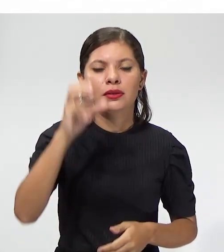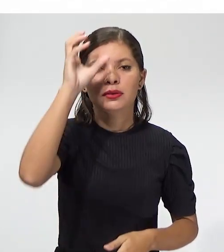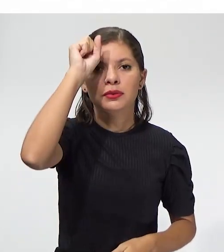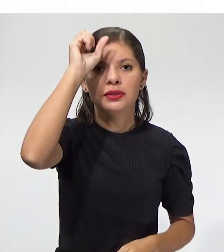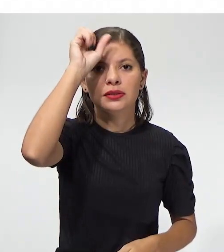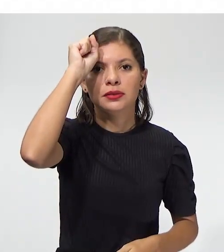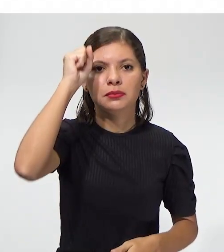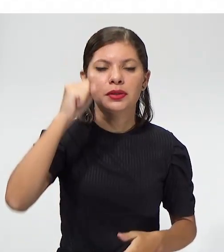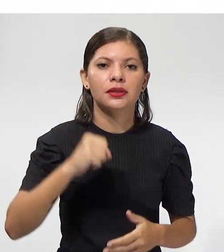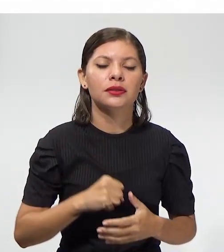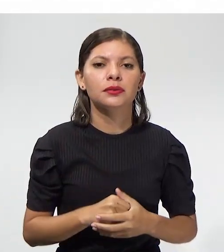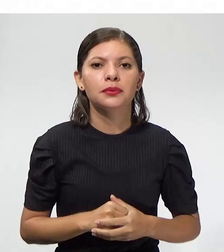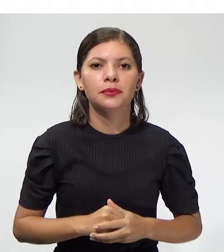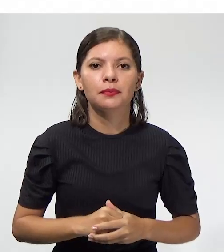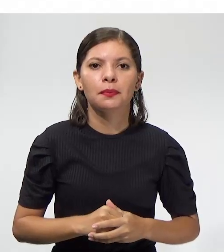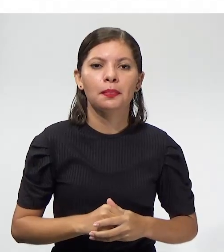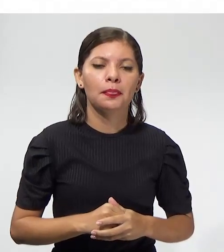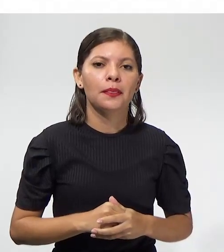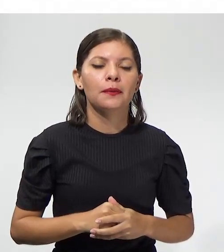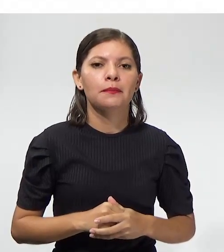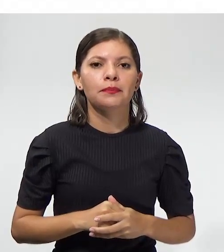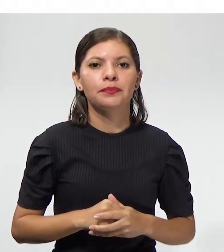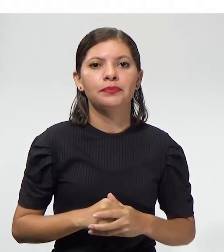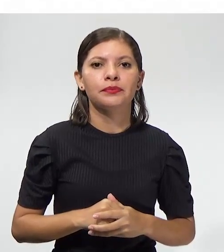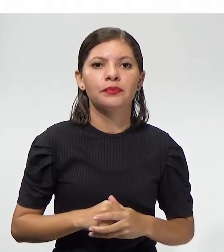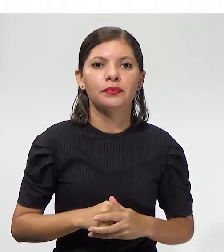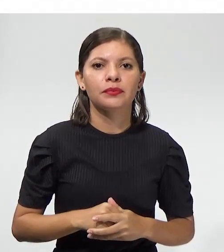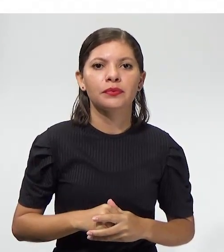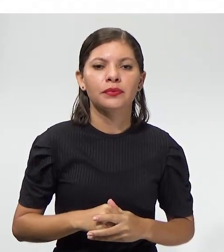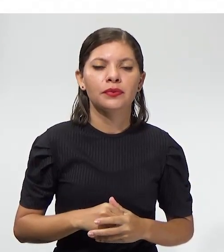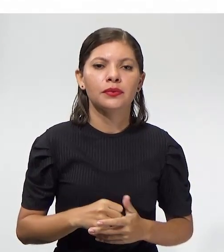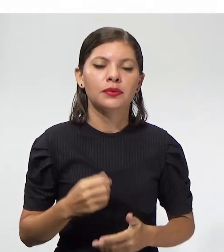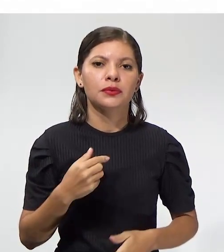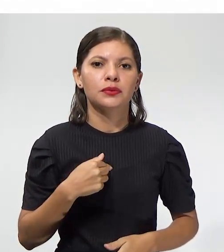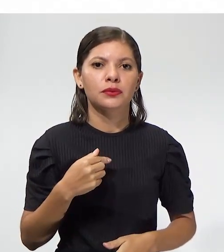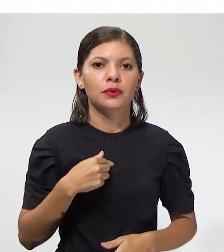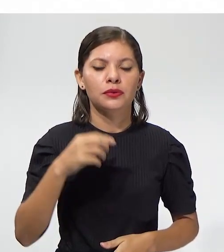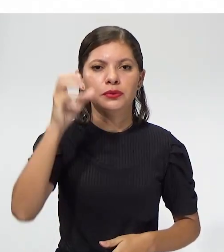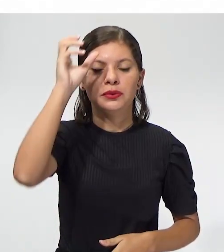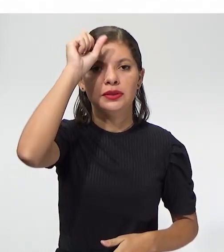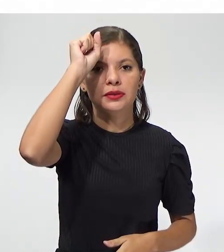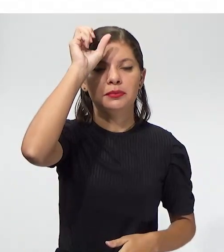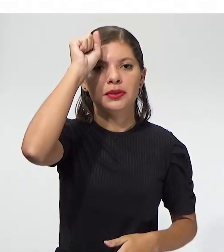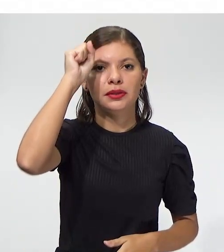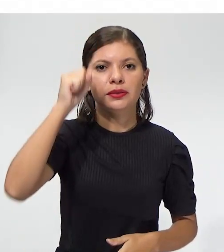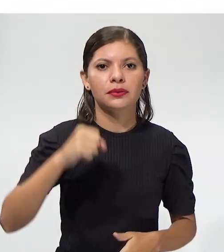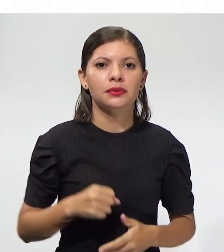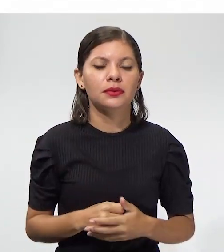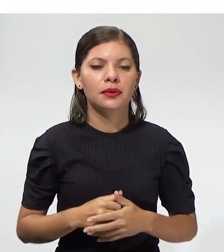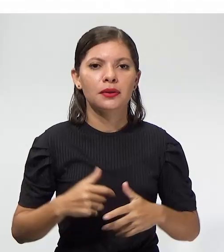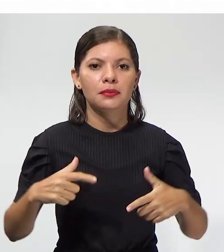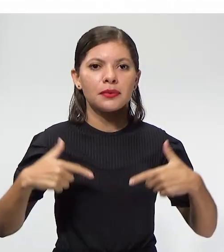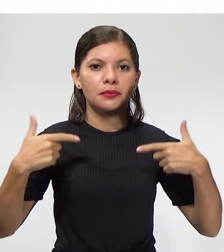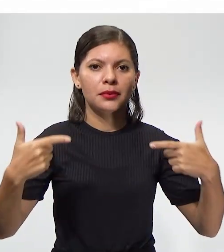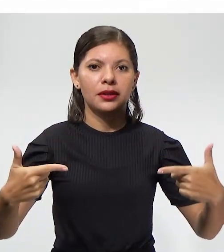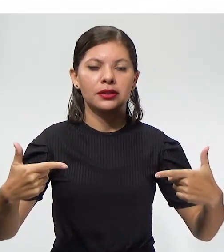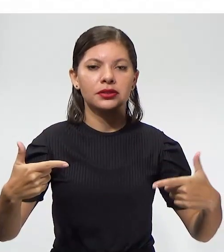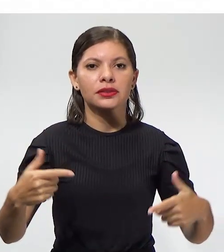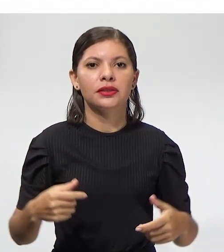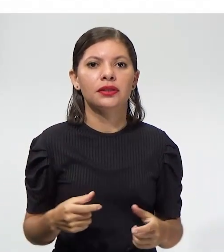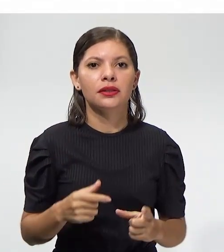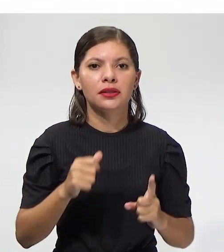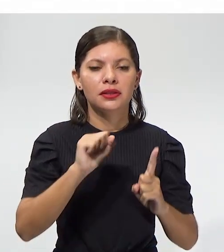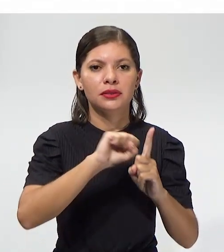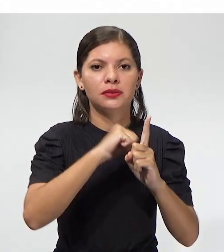parcial, porque ele é um conhecimento advindo, os nossos conhecimentos, eles são advindos de uma prática social que envolve